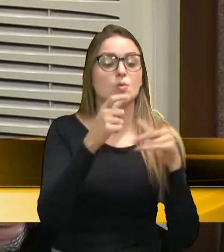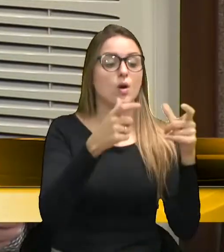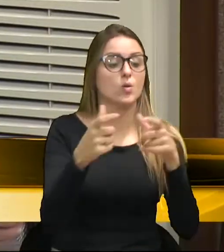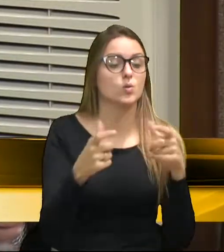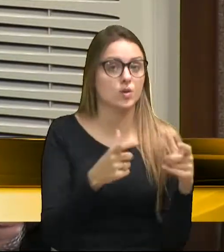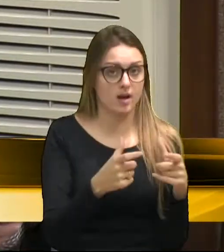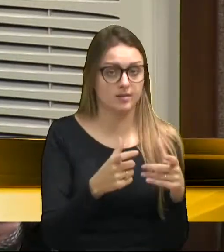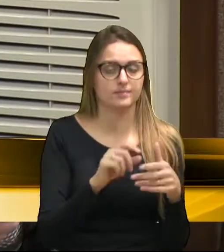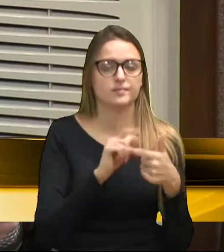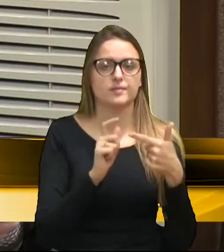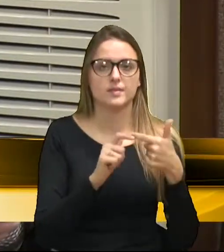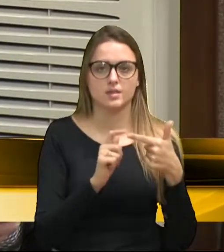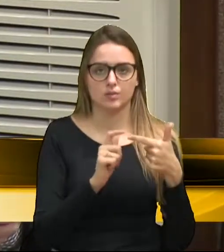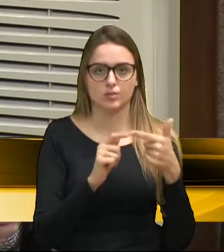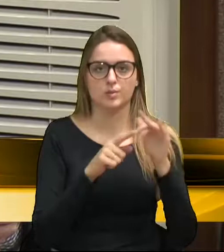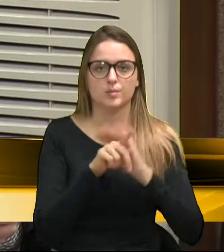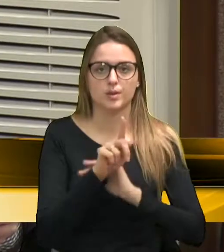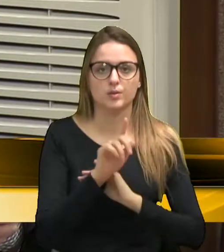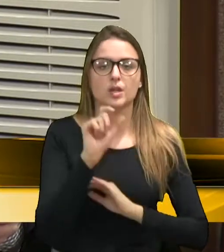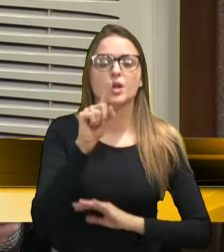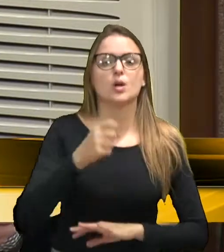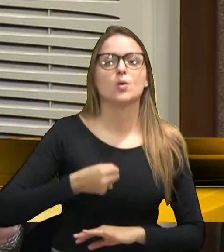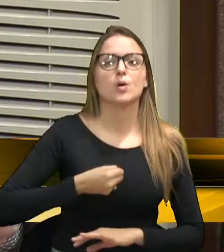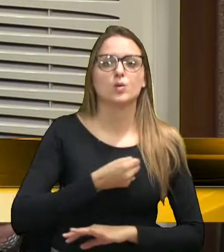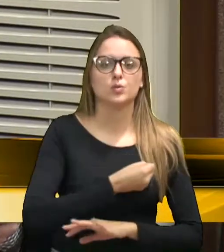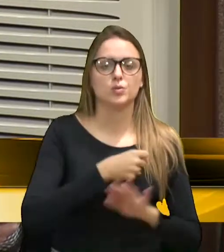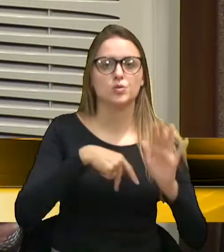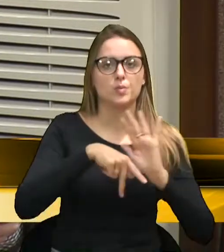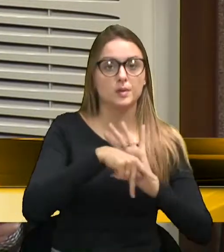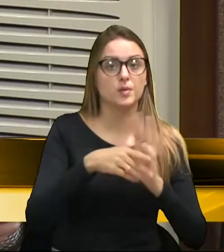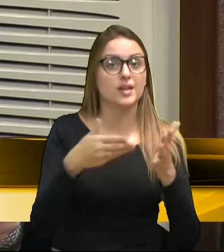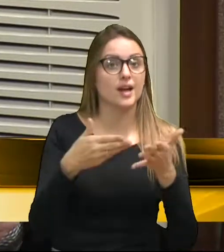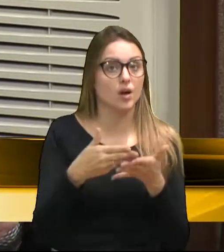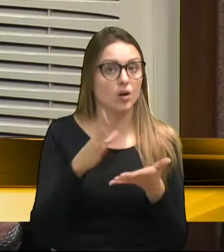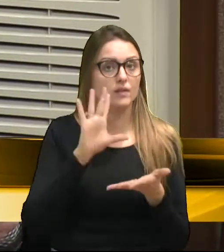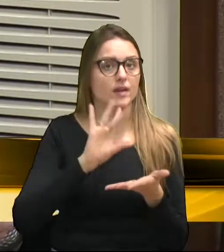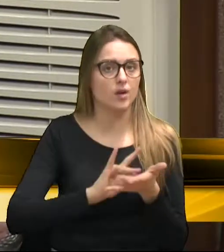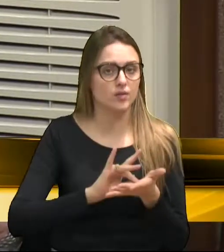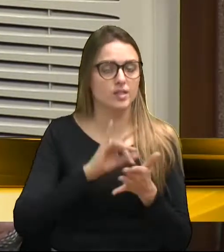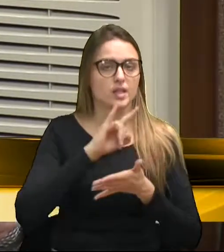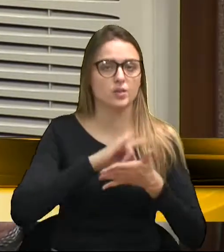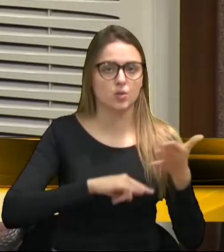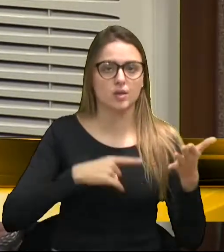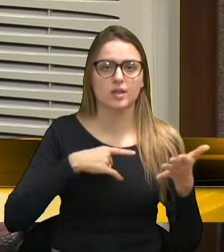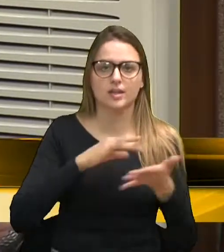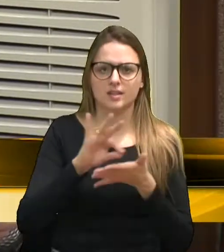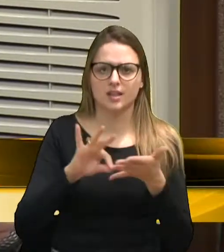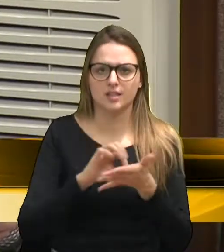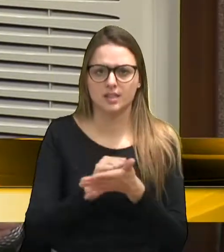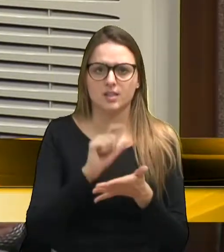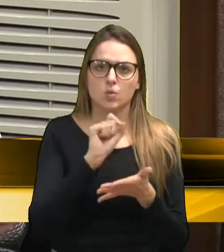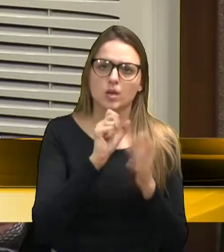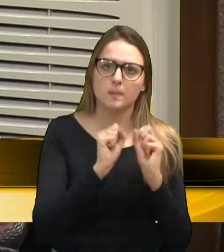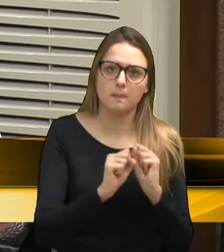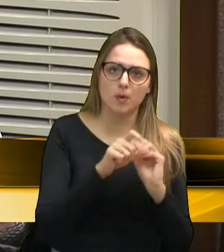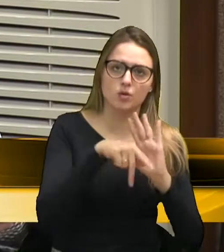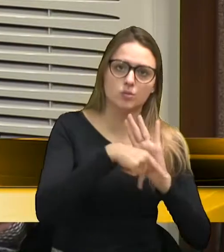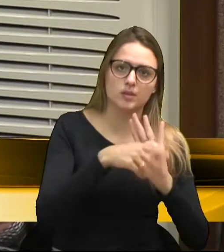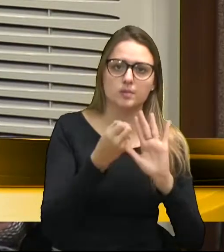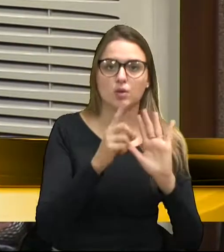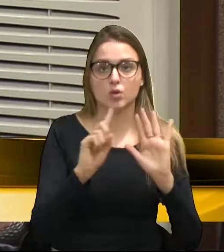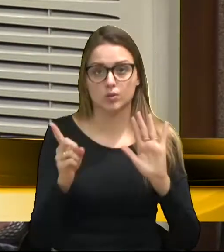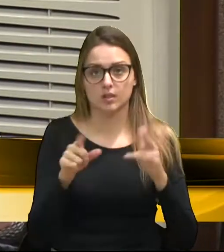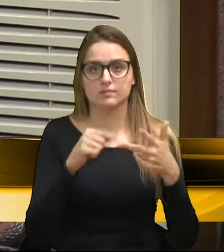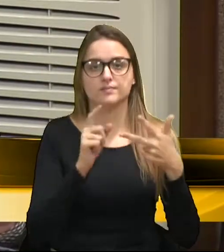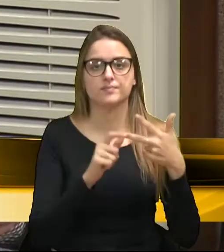localizados? 2. Qual o número de imóveis em processo de tombamento em Caxias do Sul? Existe um cadastro dos que podem ser tombados?